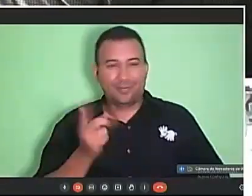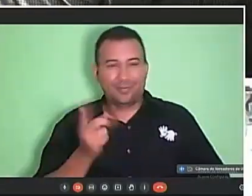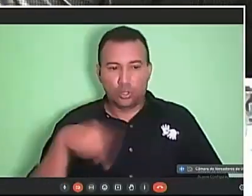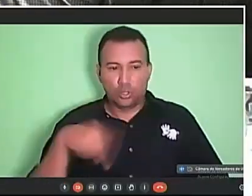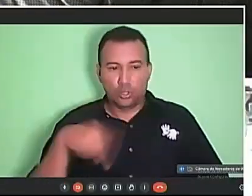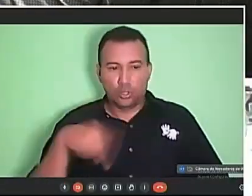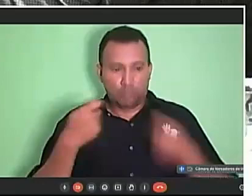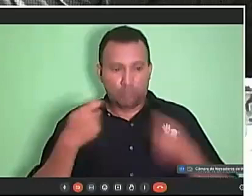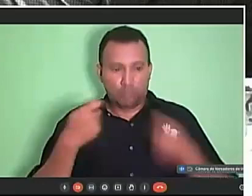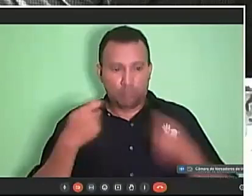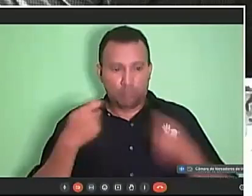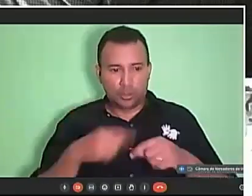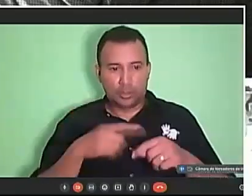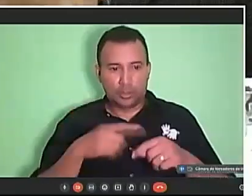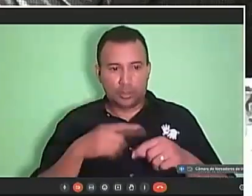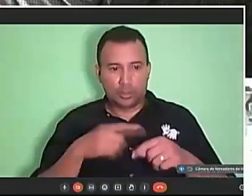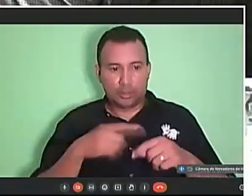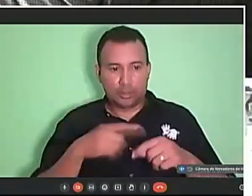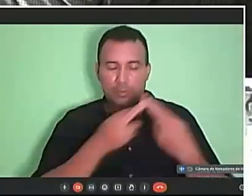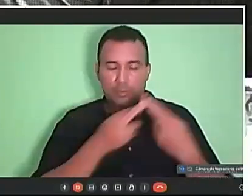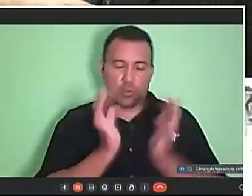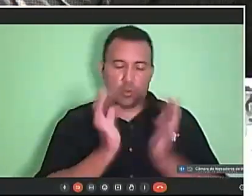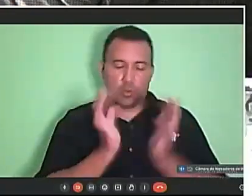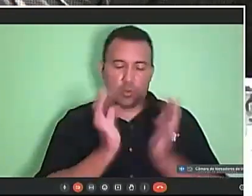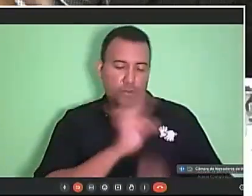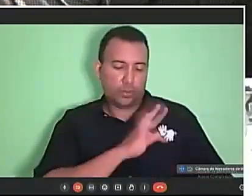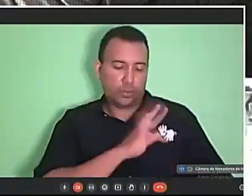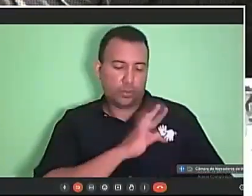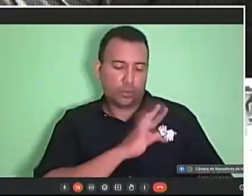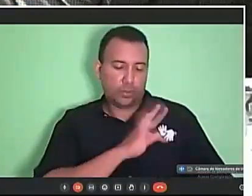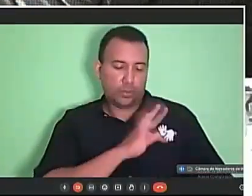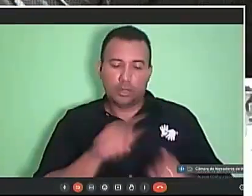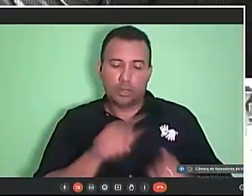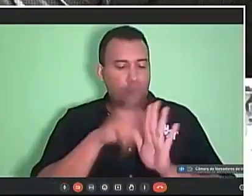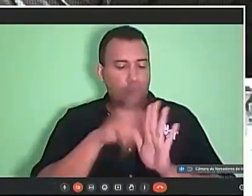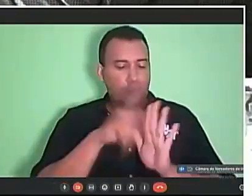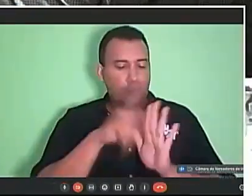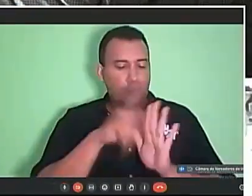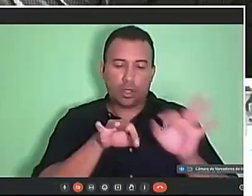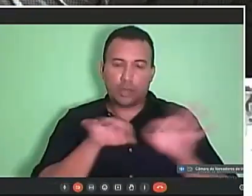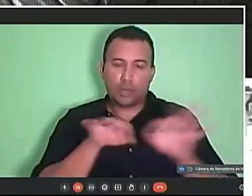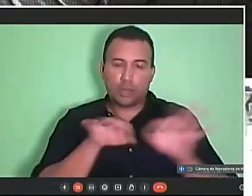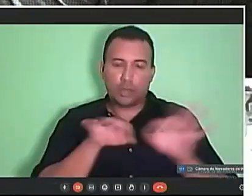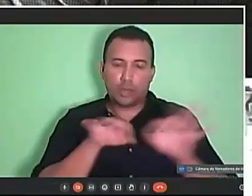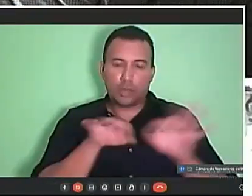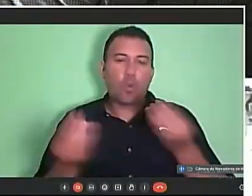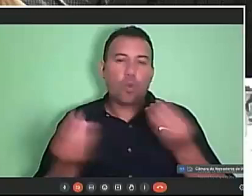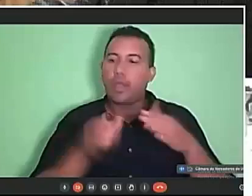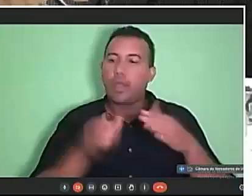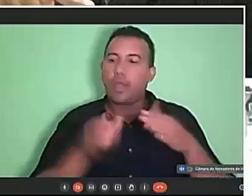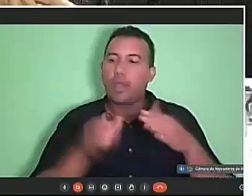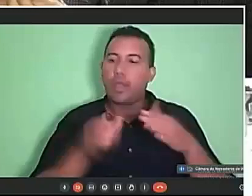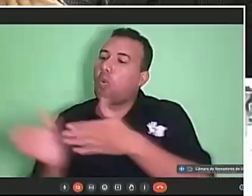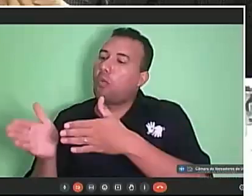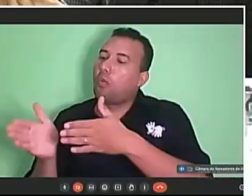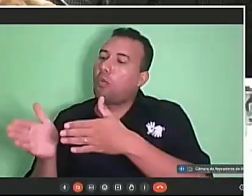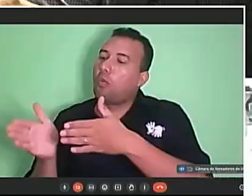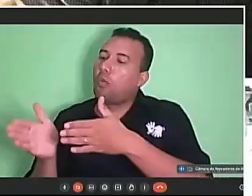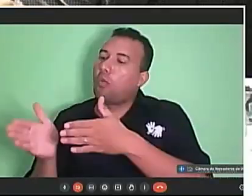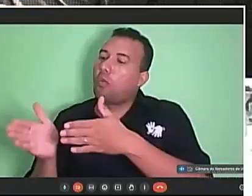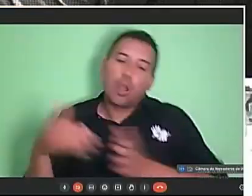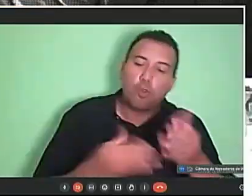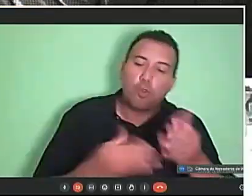de responsabilidade técnica, nós precisamos ter um projetista fazendo aonde vai ser a curva pretendida. É a curva realmente